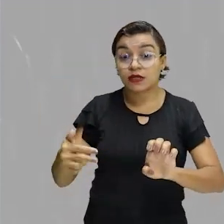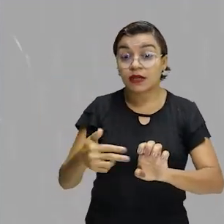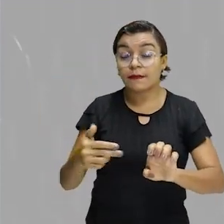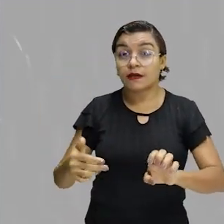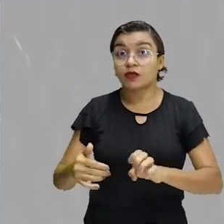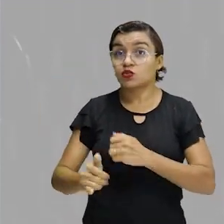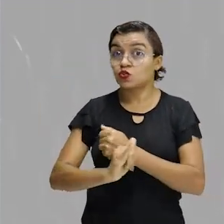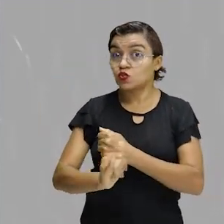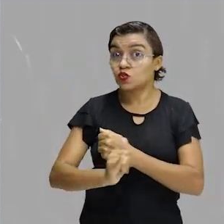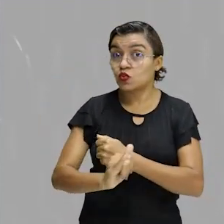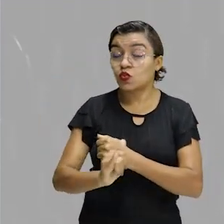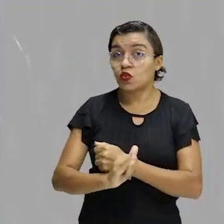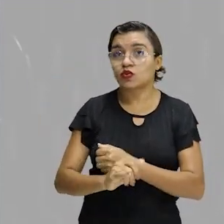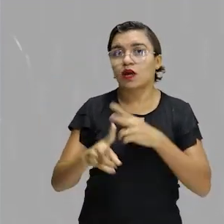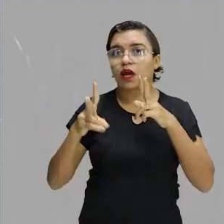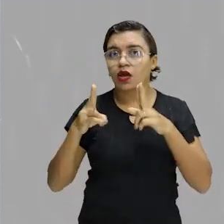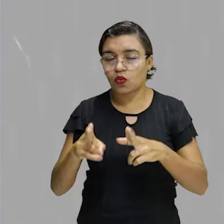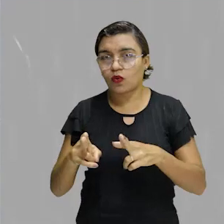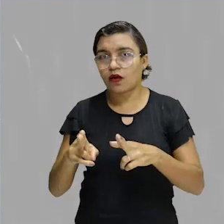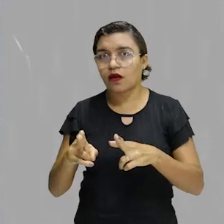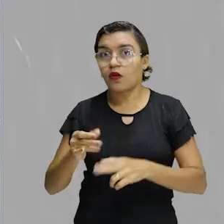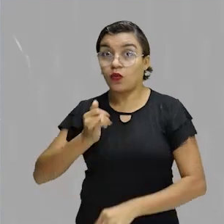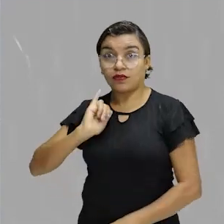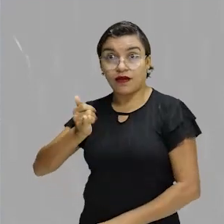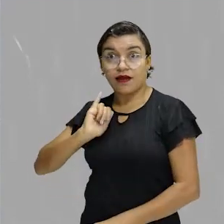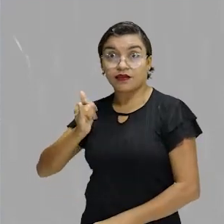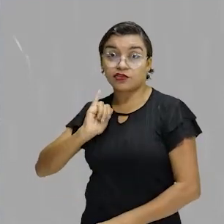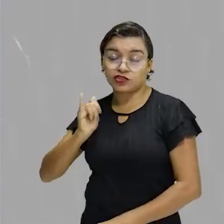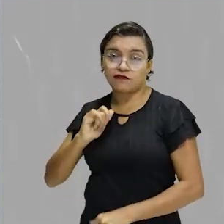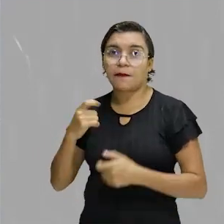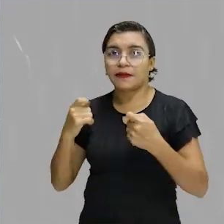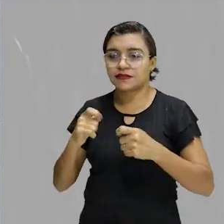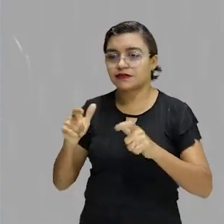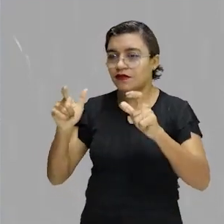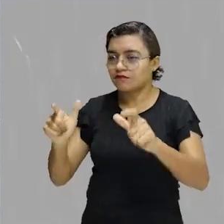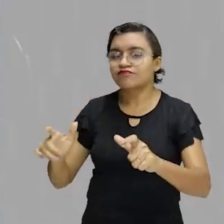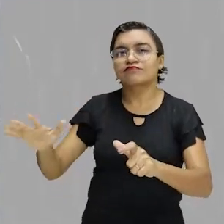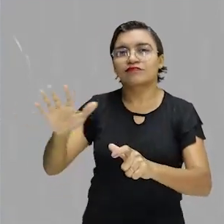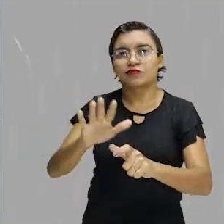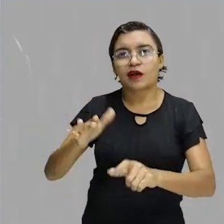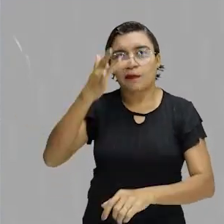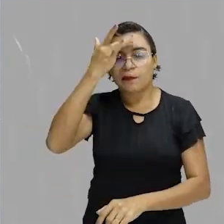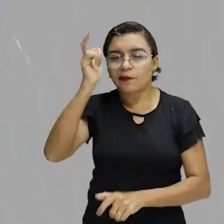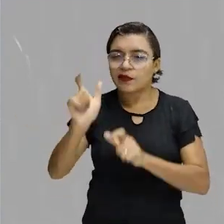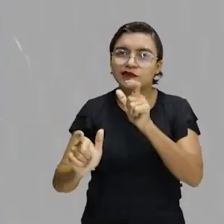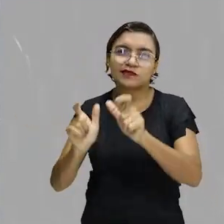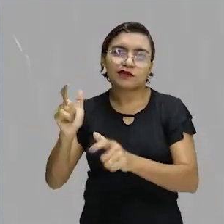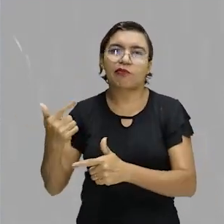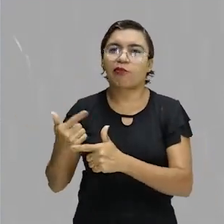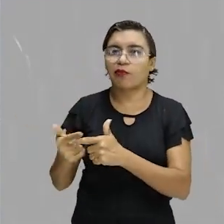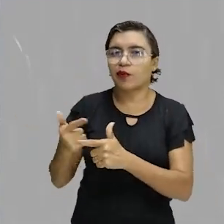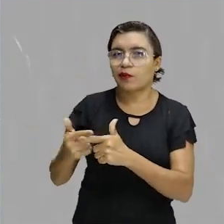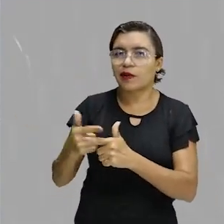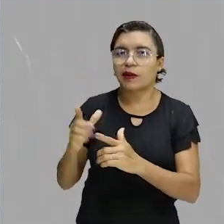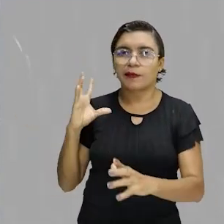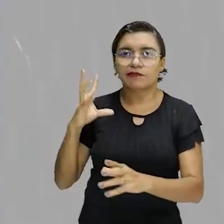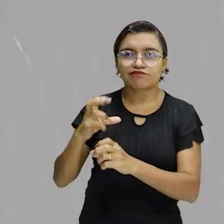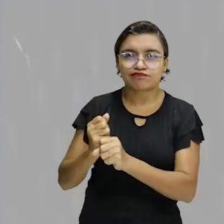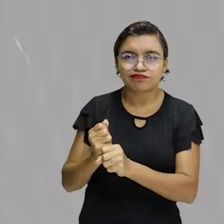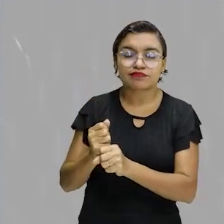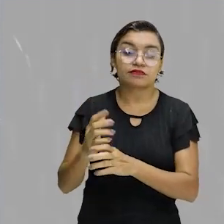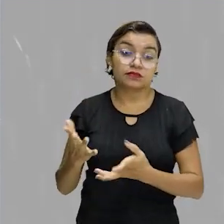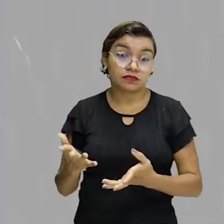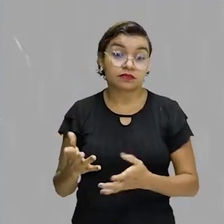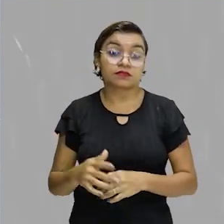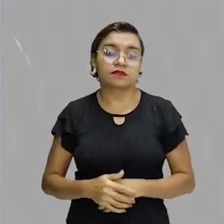são os mesmos elementos que aparecem numa narrativa, então tem que ter o cenário, os personagens, o problema, a resolução. Então,